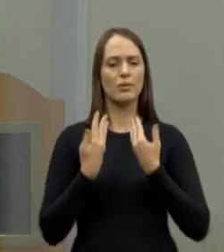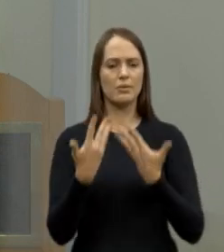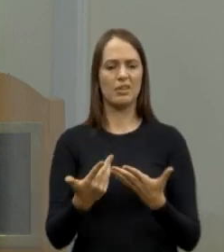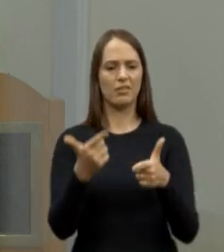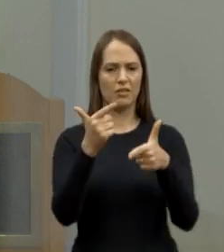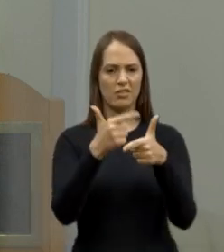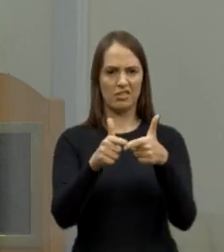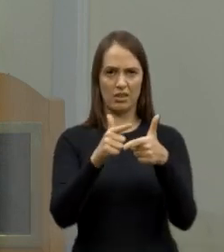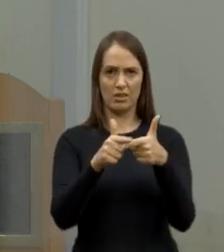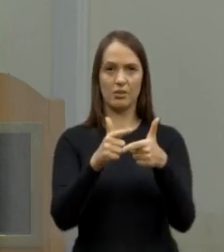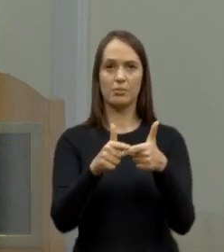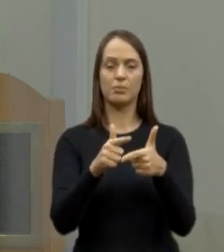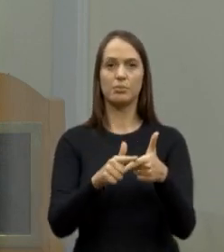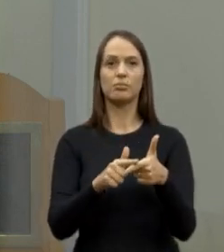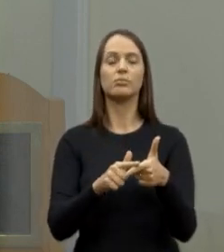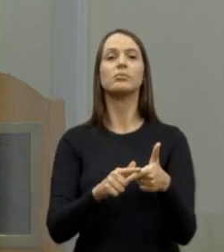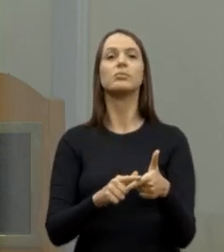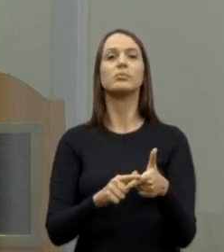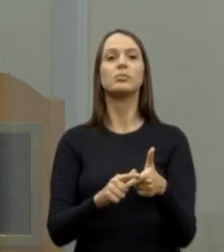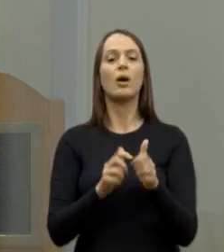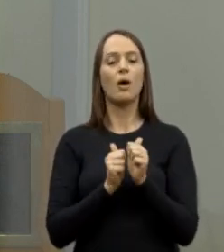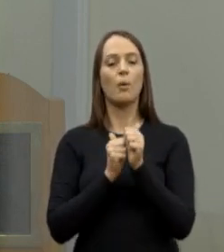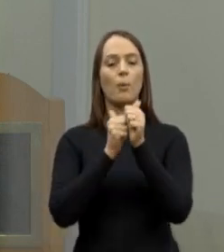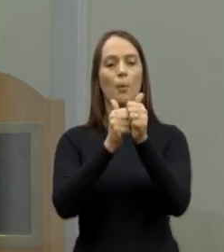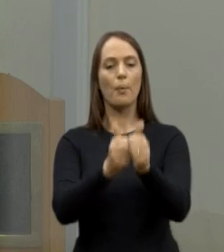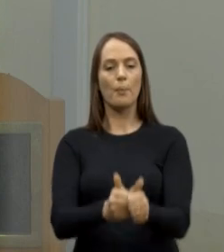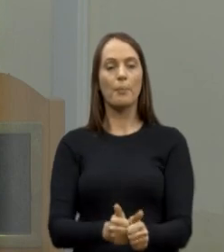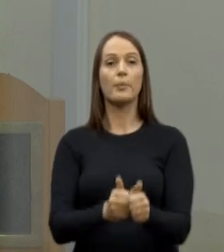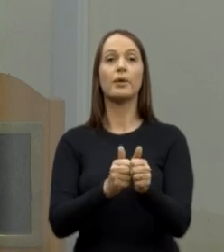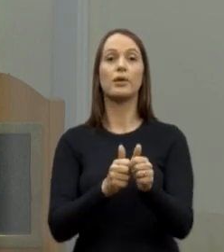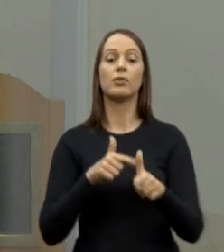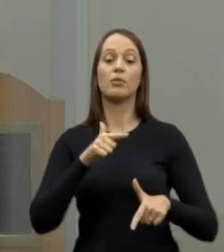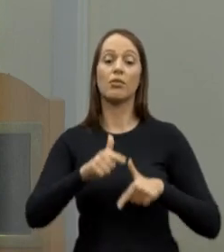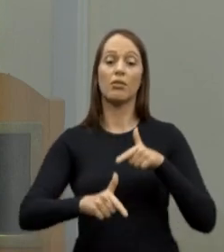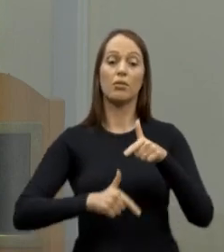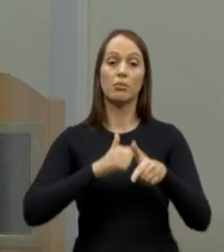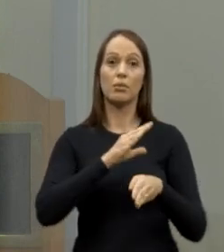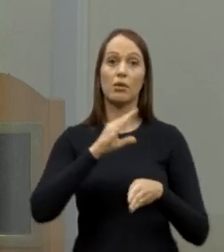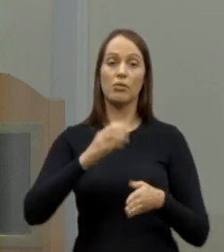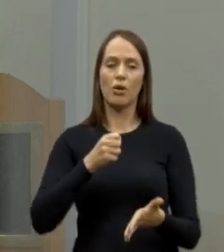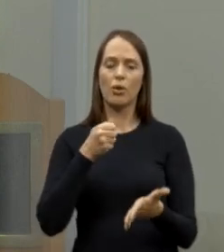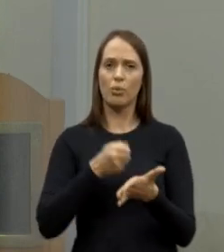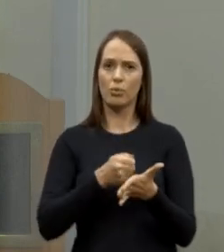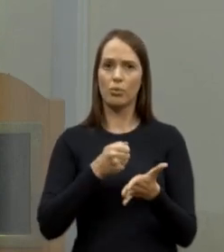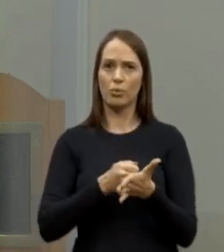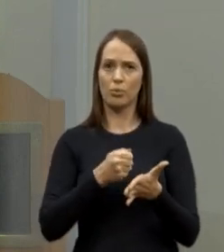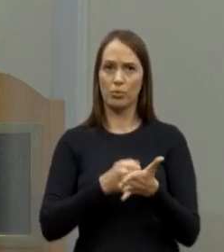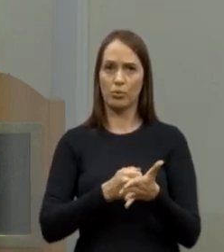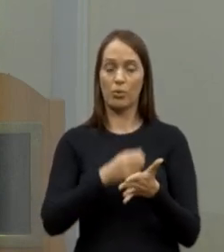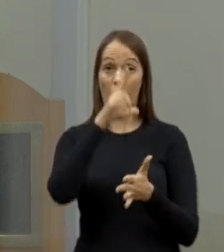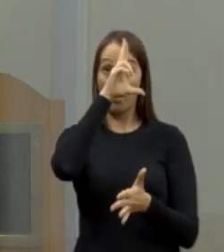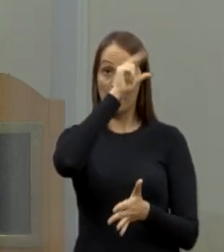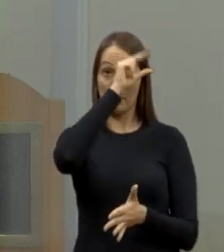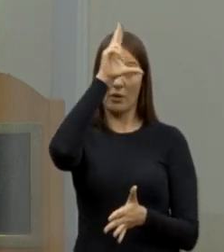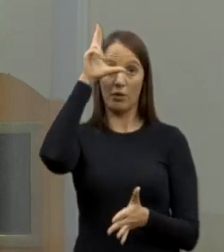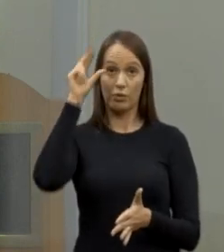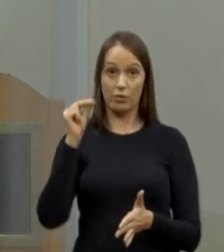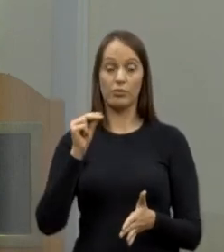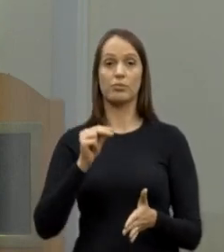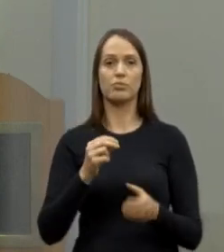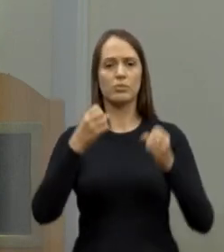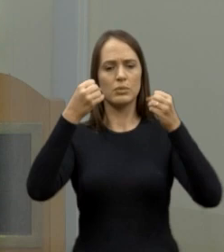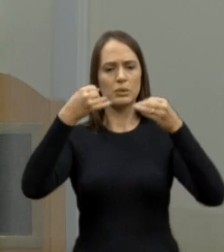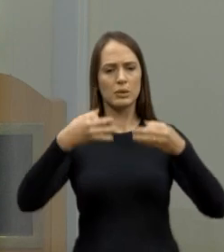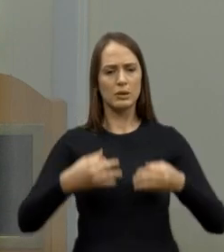concluir. Acompanhem o trabalho dessa Câmara, cobrem seus representantes, exijam explicações e que fique claro, eu